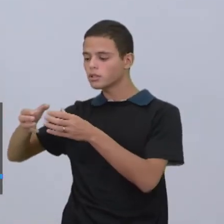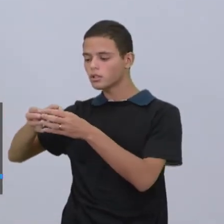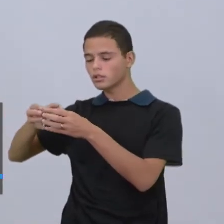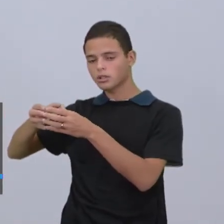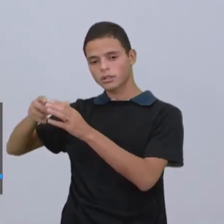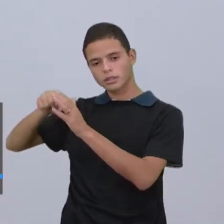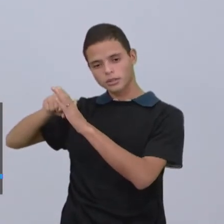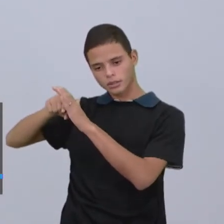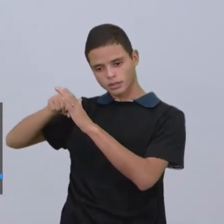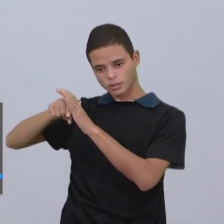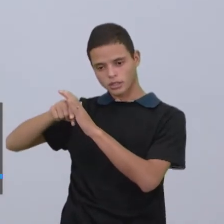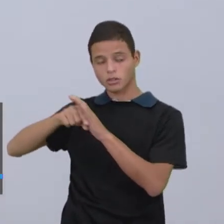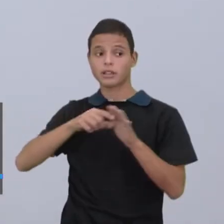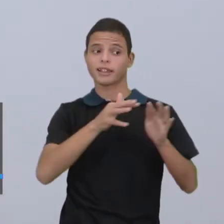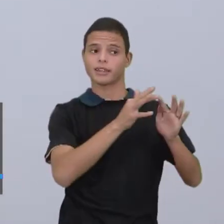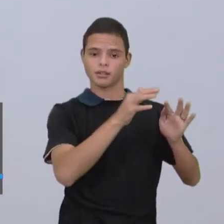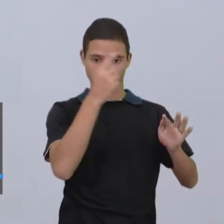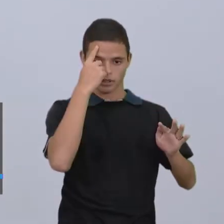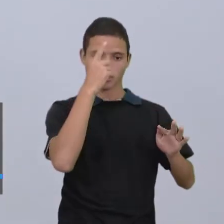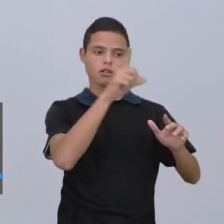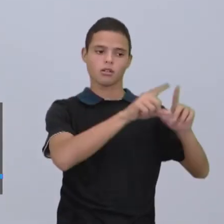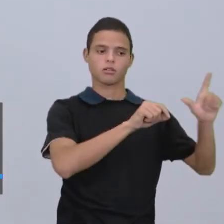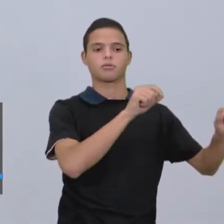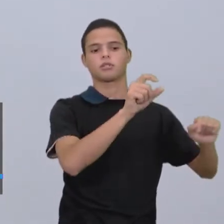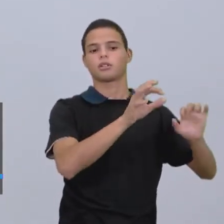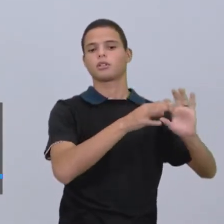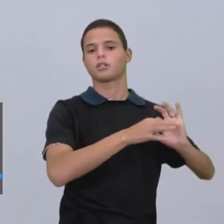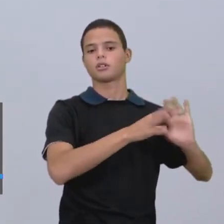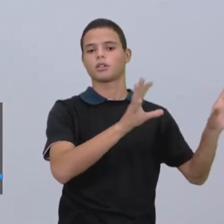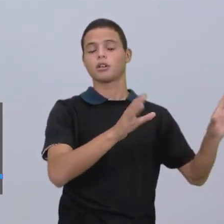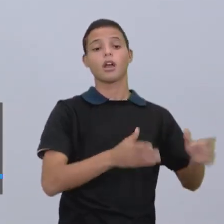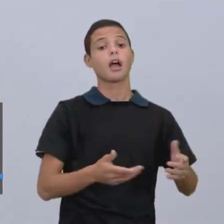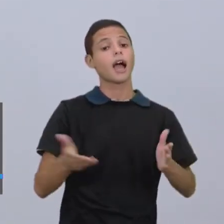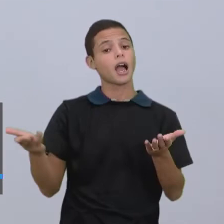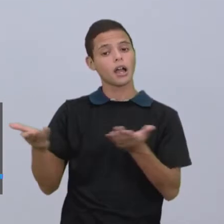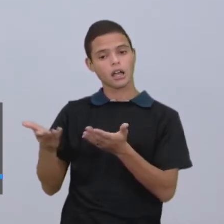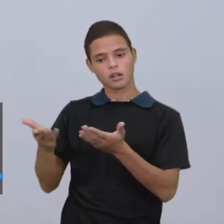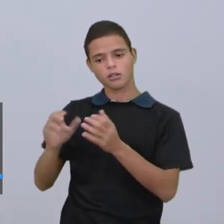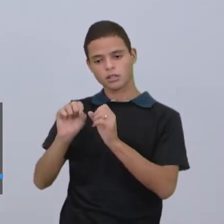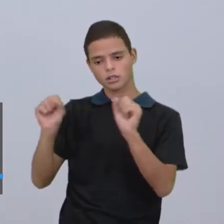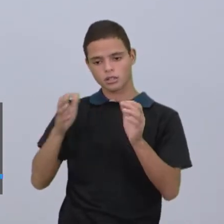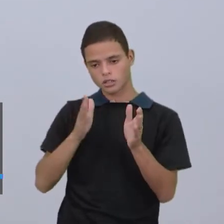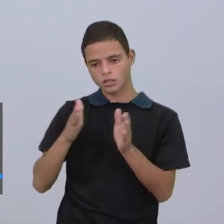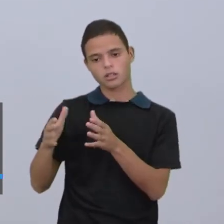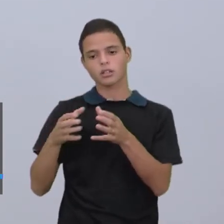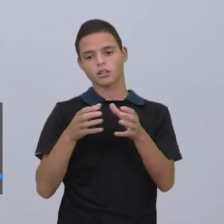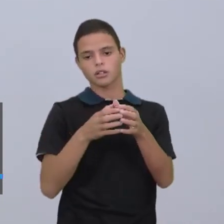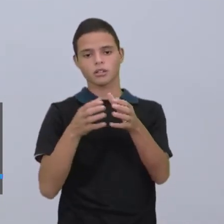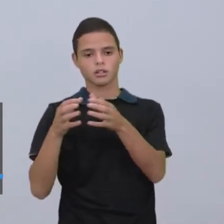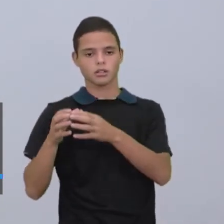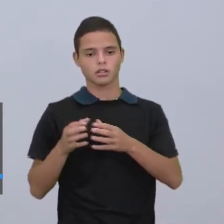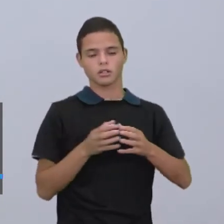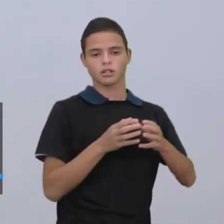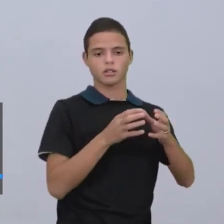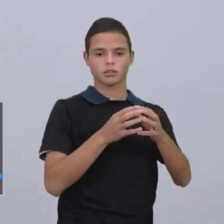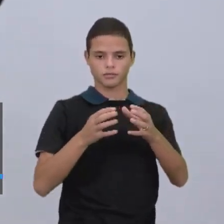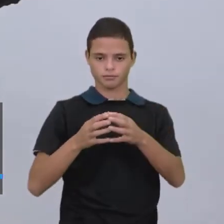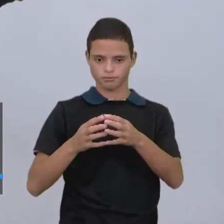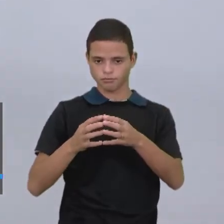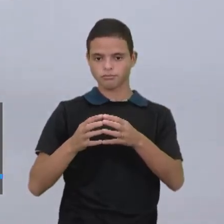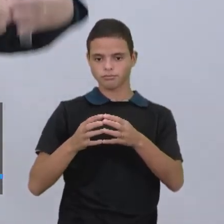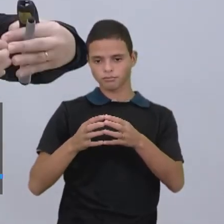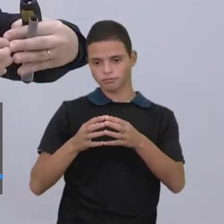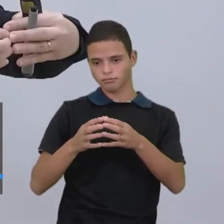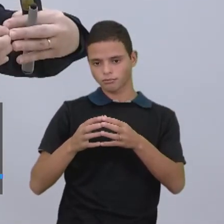casual simples é sorteio. Nessa aqui que a gente chama de sistemática, a gente separa em um subgrupo, em vários subgrupos que seja, mas a gente pega um subgrupo inteiro e